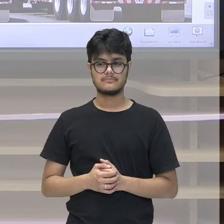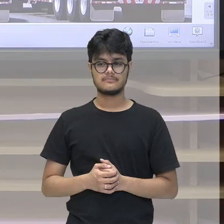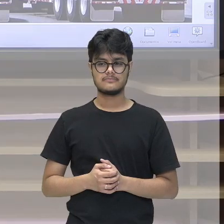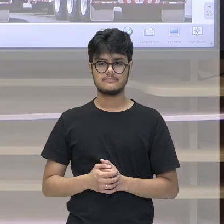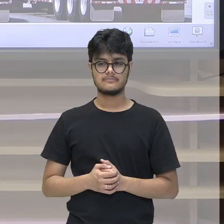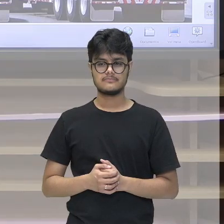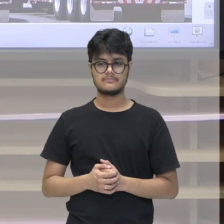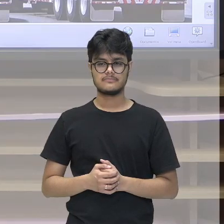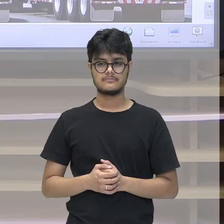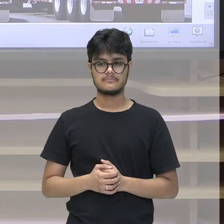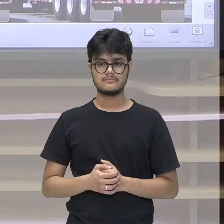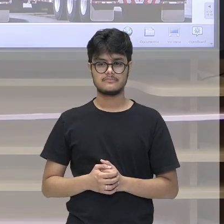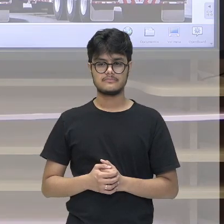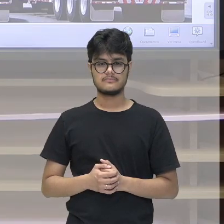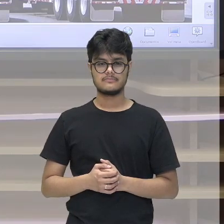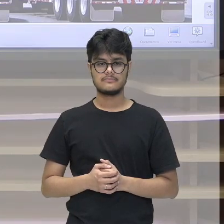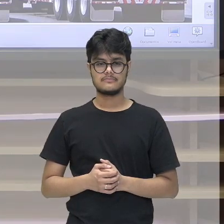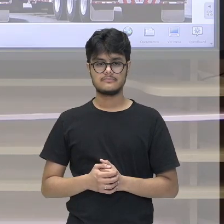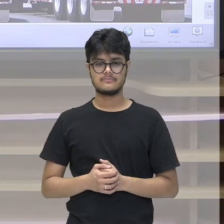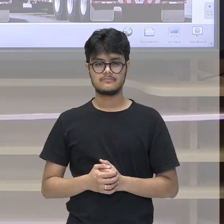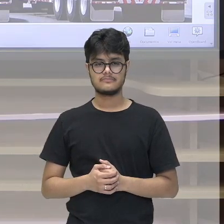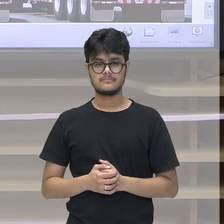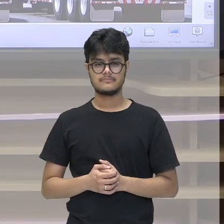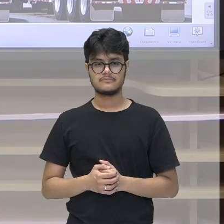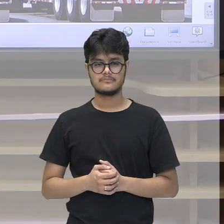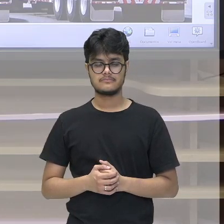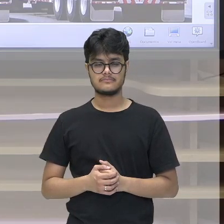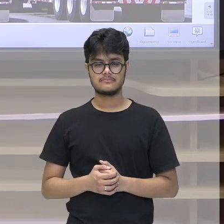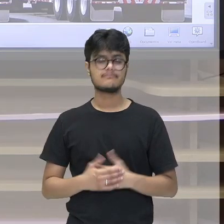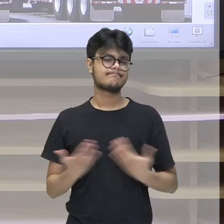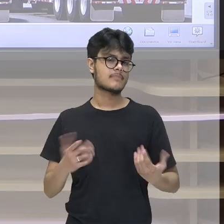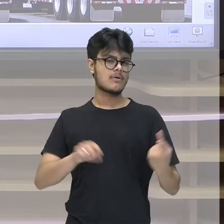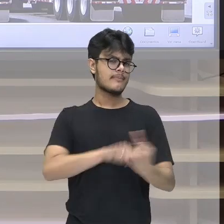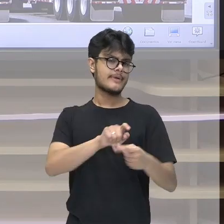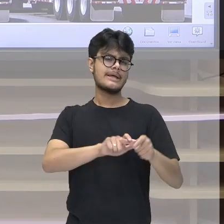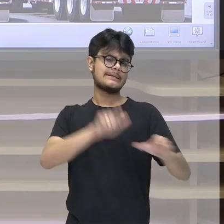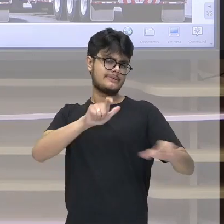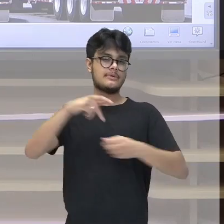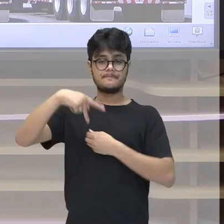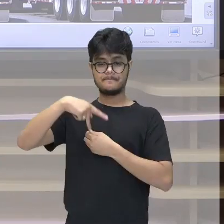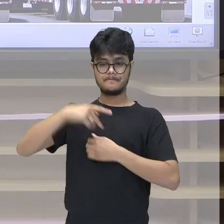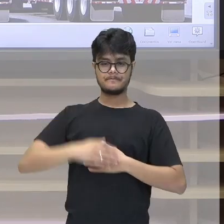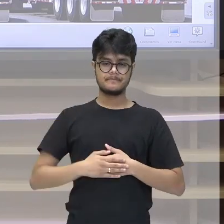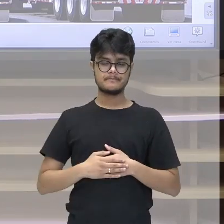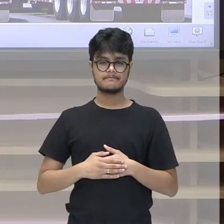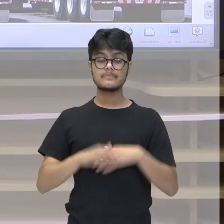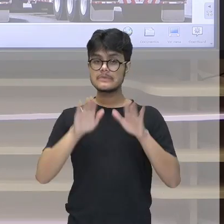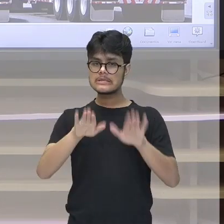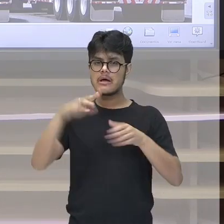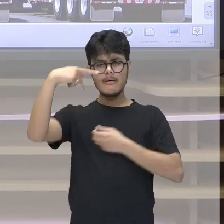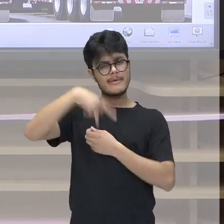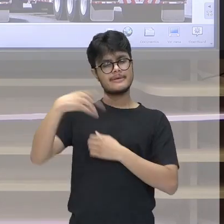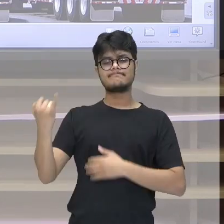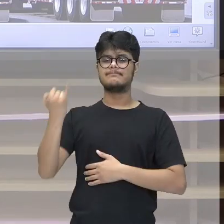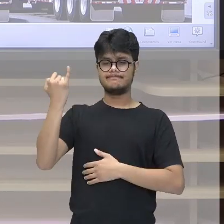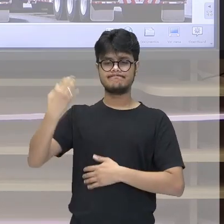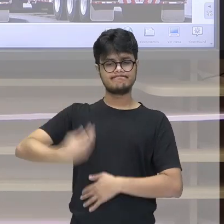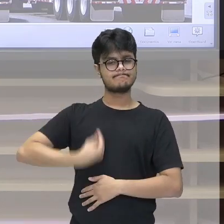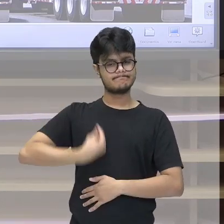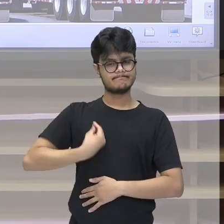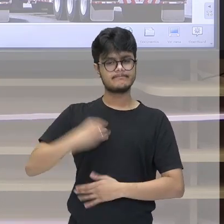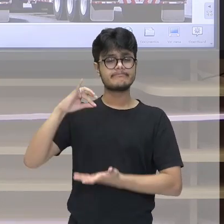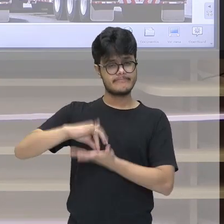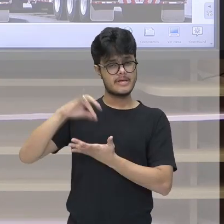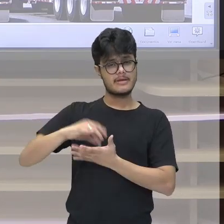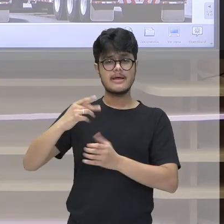essa substituição para que a gente não fique tão dependente, certo? Então, o petróleo, ele é muito importante porque é dele